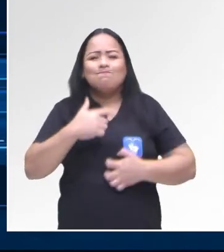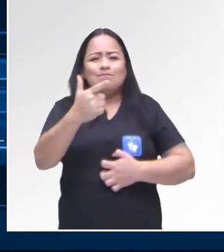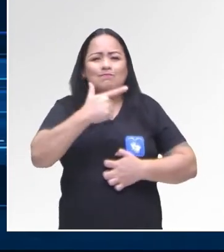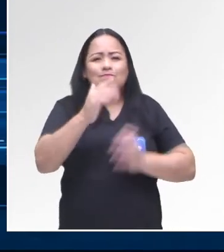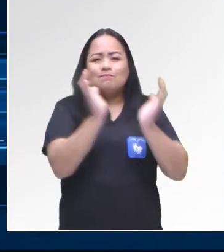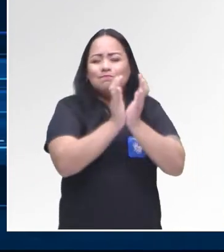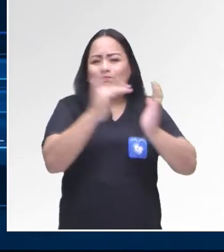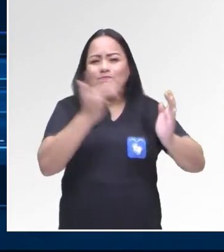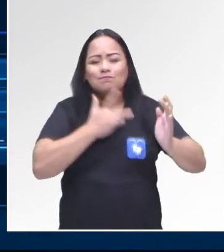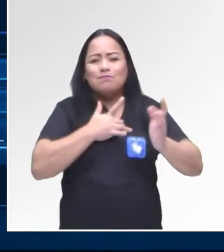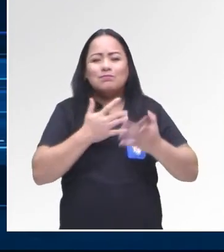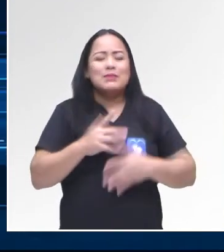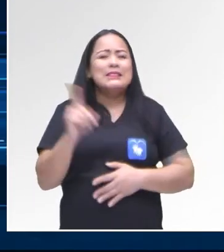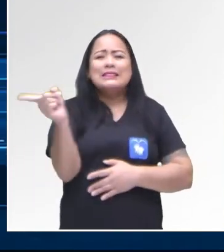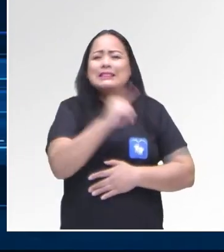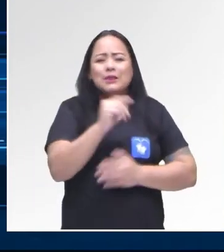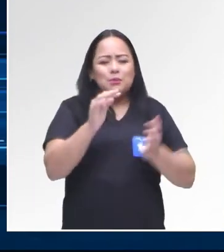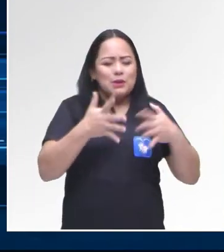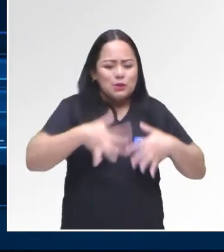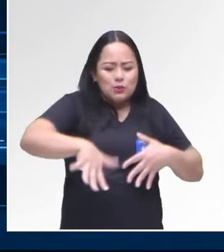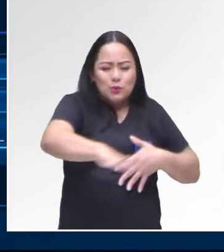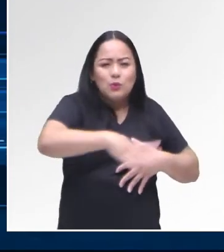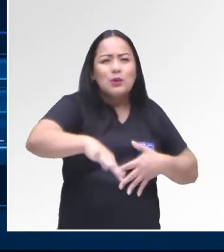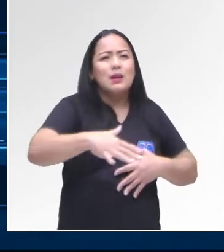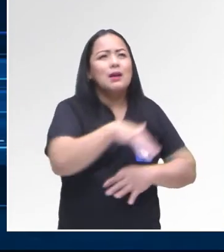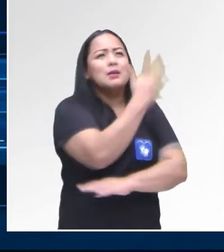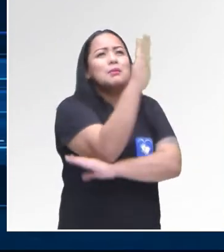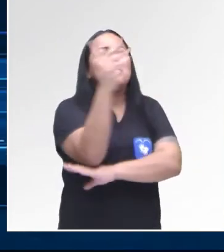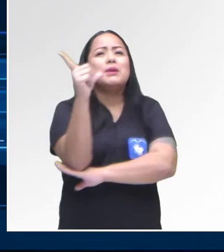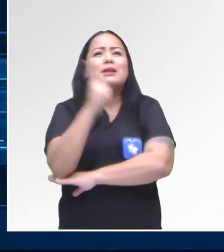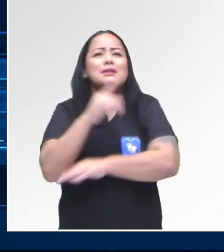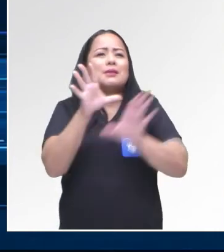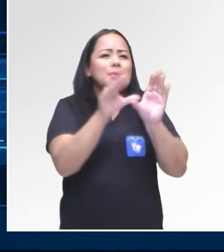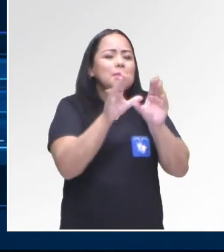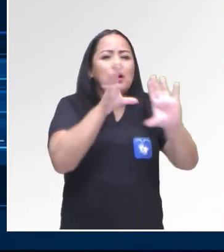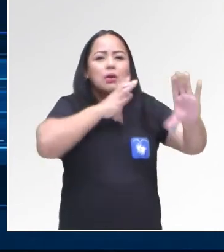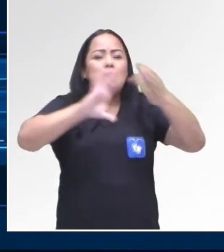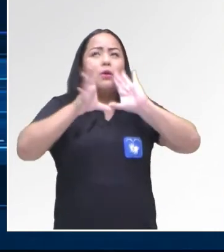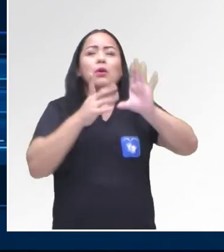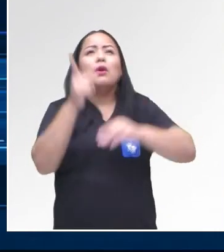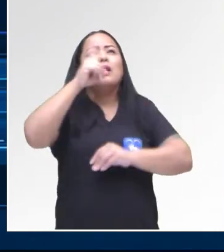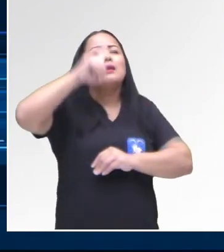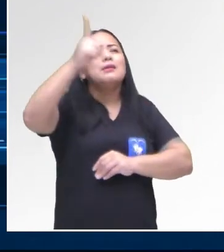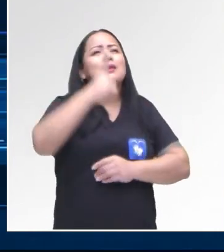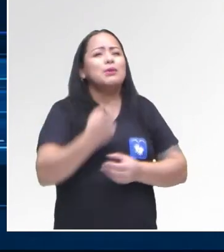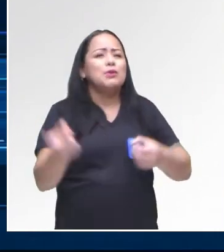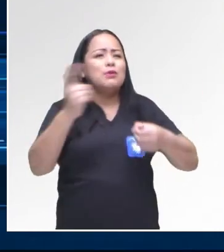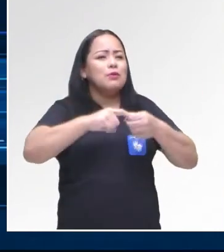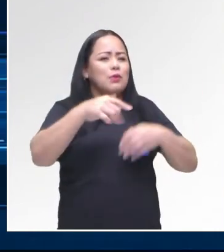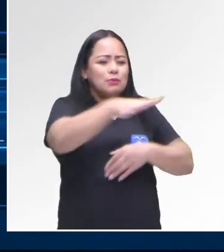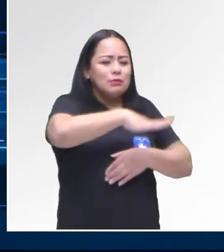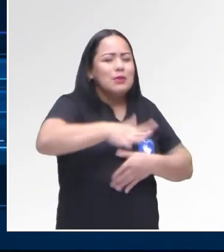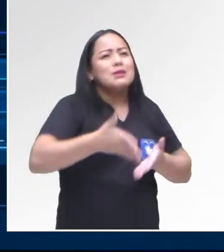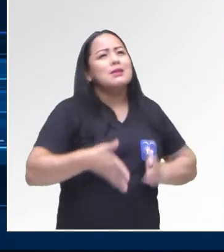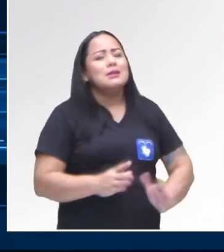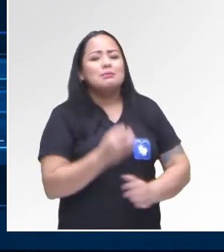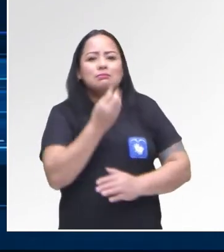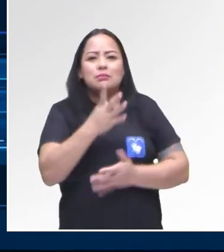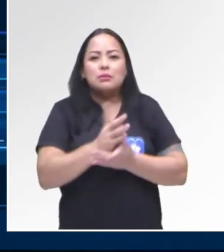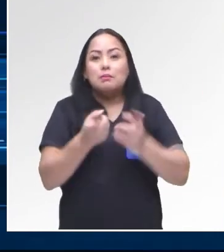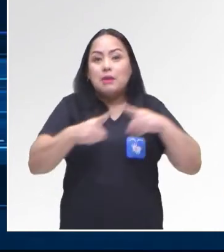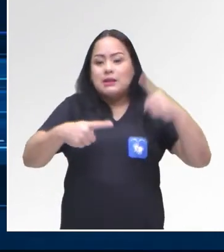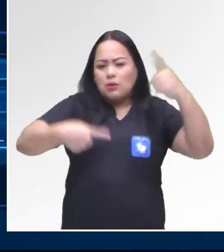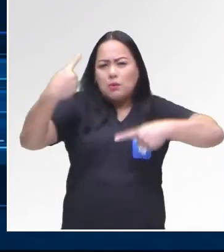Não é mais minha terra tem palmeiras onde canta o sabiá. Não permita, Deus, que eu morra sem que eu volte para lá. Não é mais não. Agora é uma